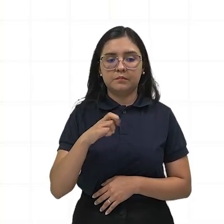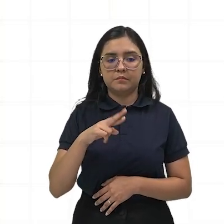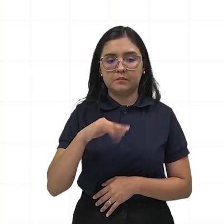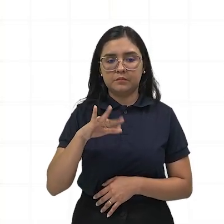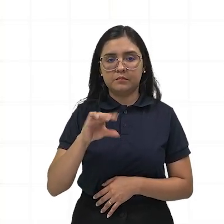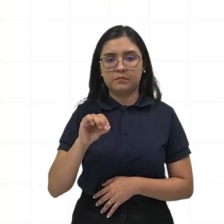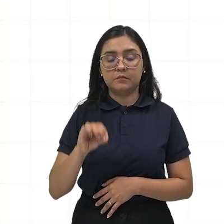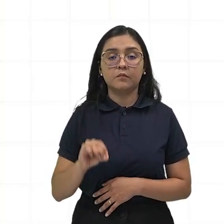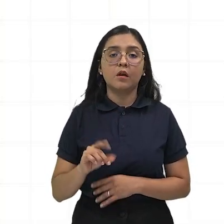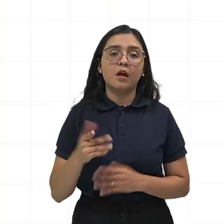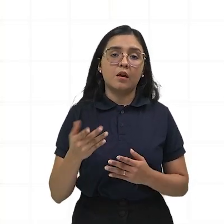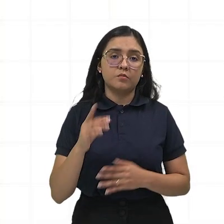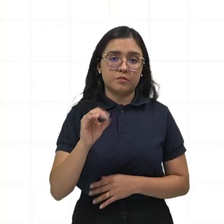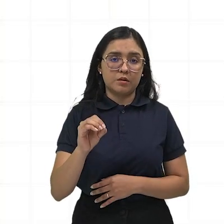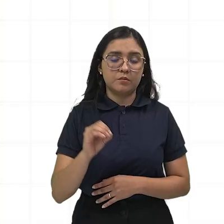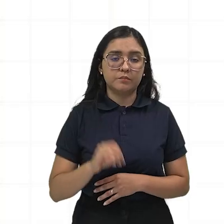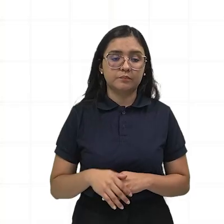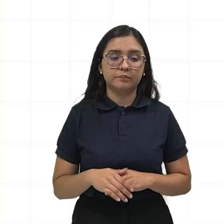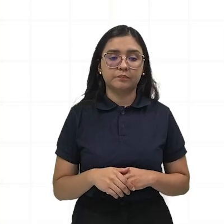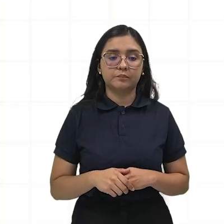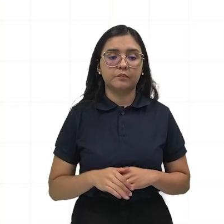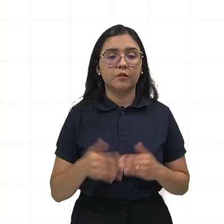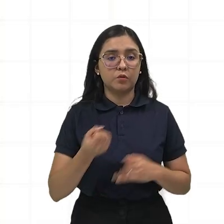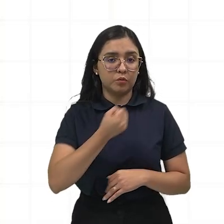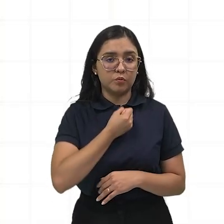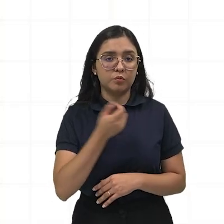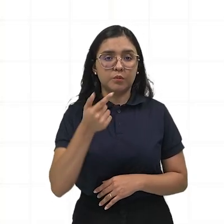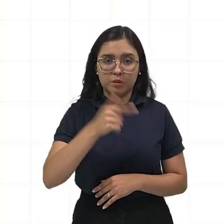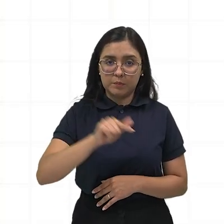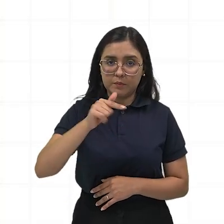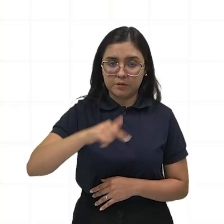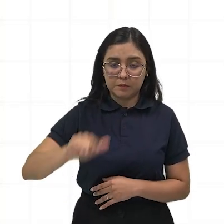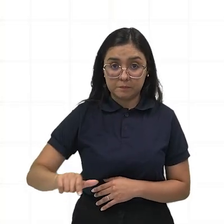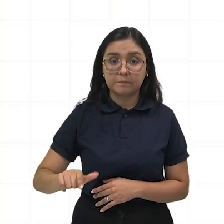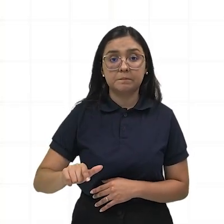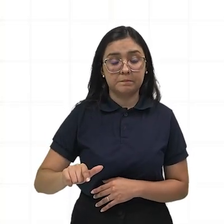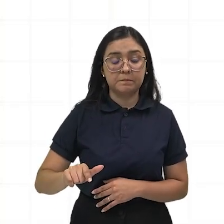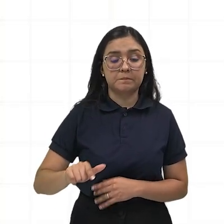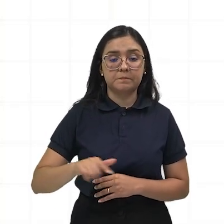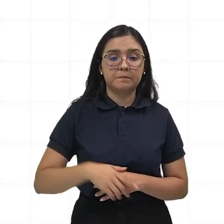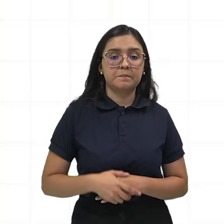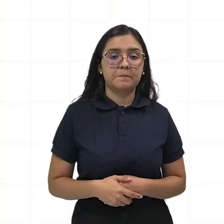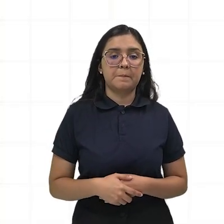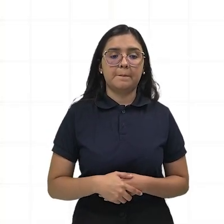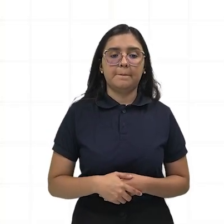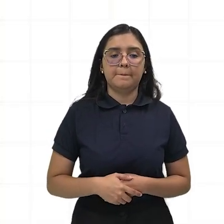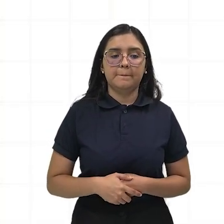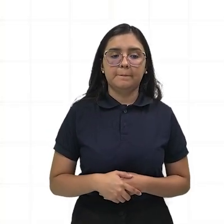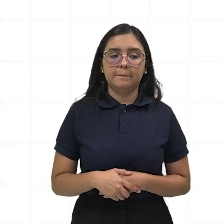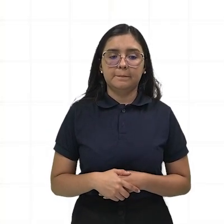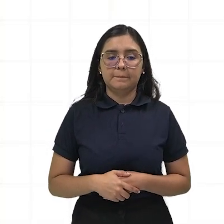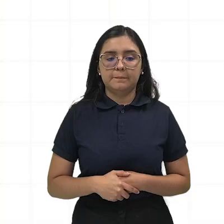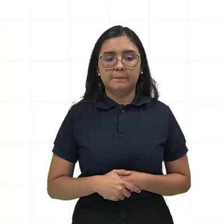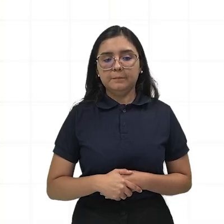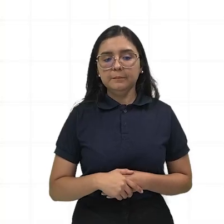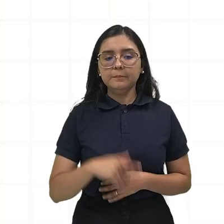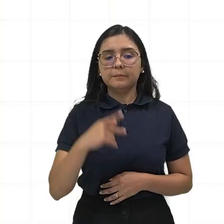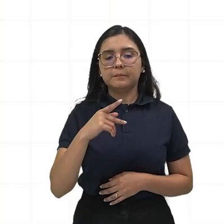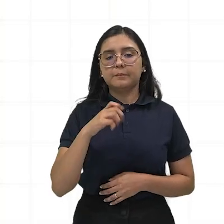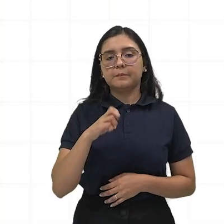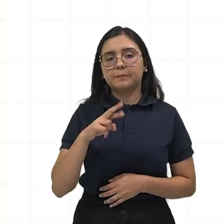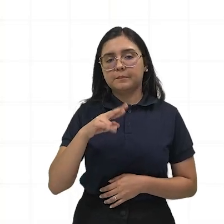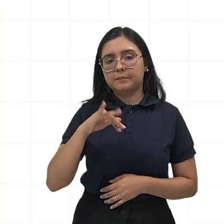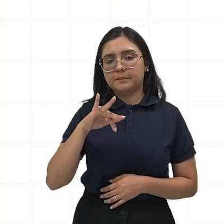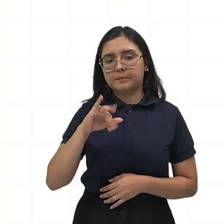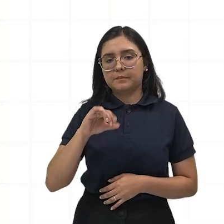antiperíodo, olha, é o 0. E a parte que se repete, tá aqui, ó. Então, aqui